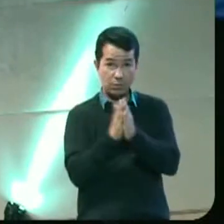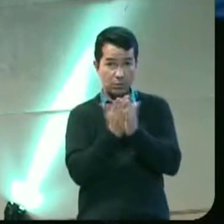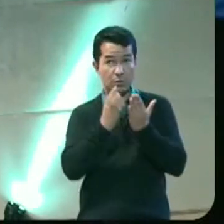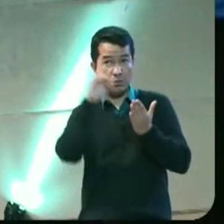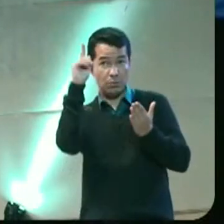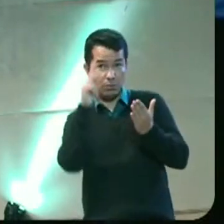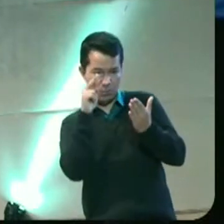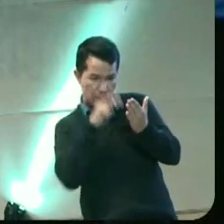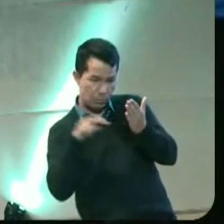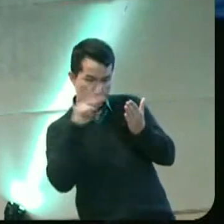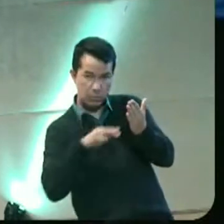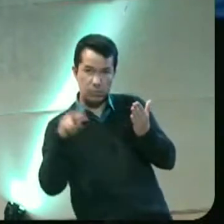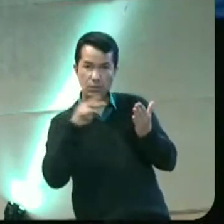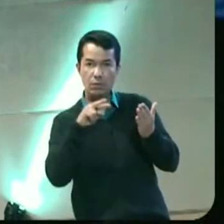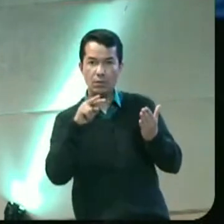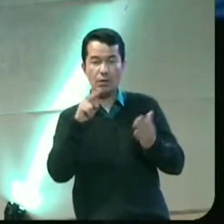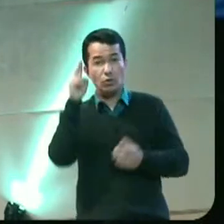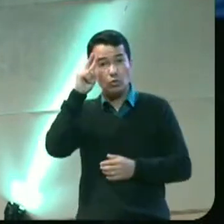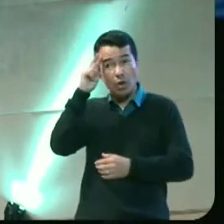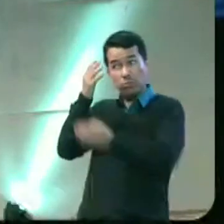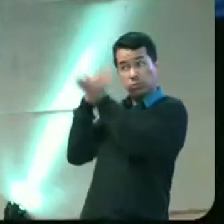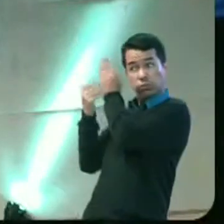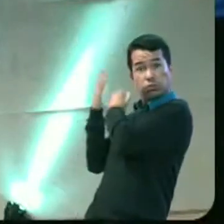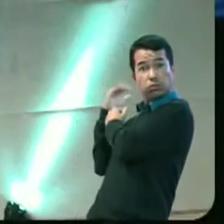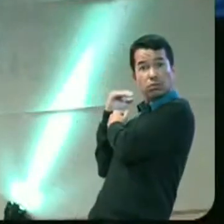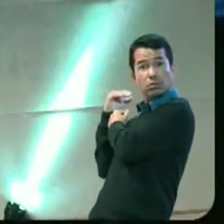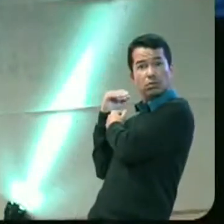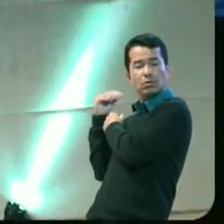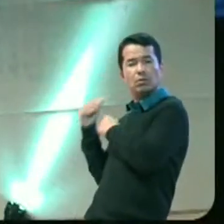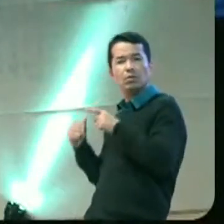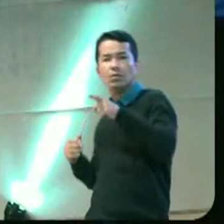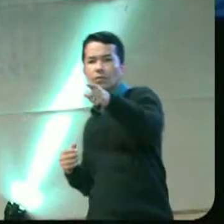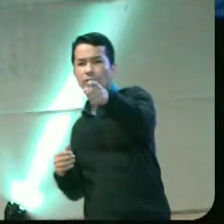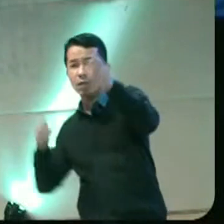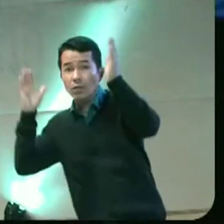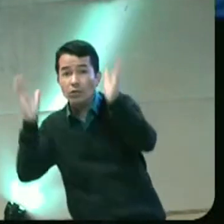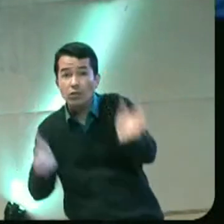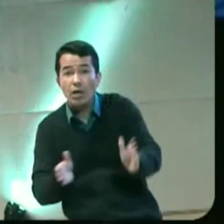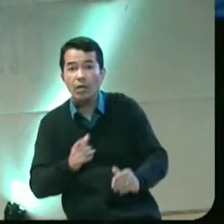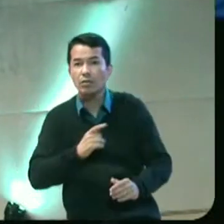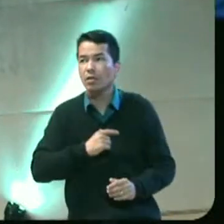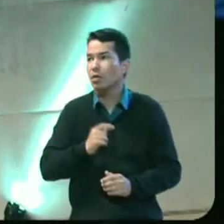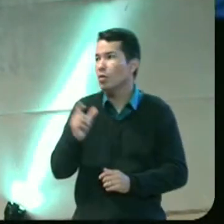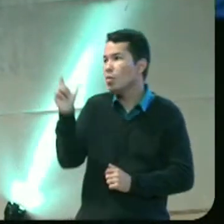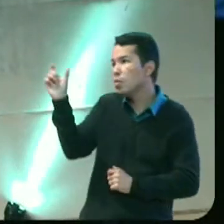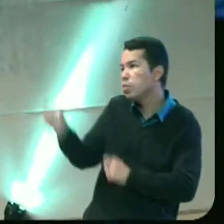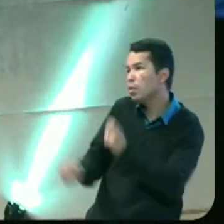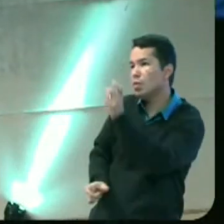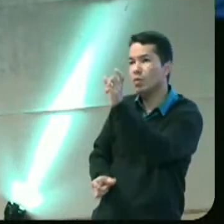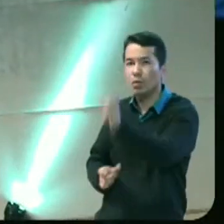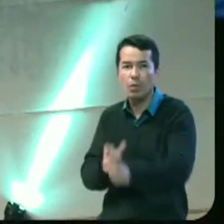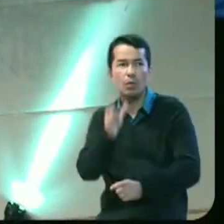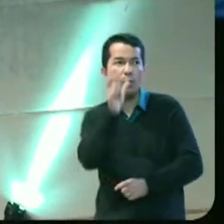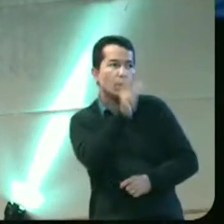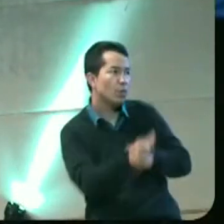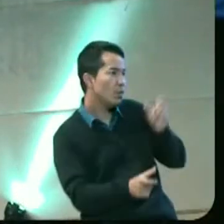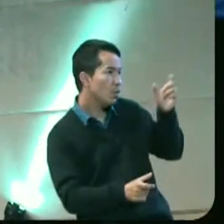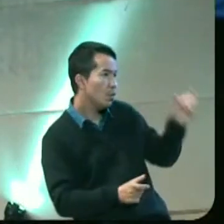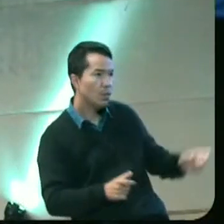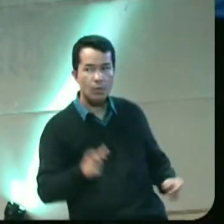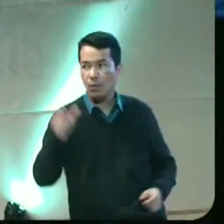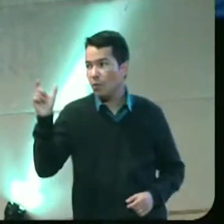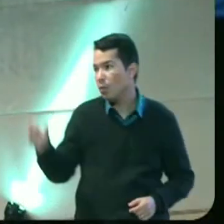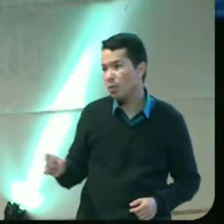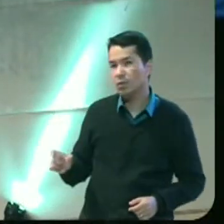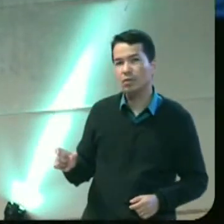desses momentos que você viveu, muito possivelmente, os milagres na sua vida envolviam outras pessoas. Eu quero te dizer, Deus vai te